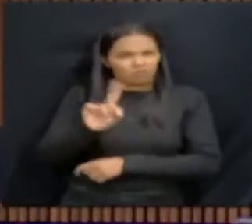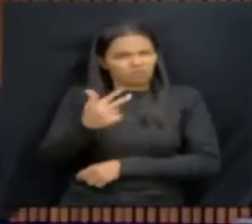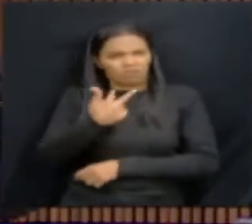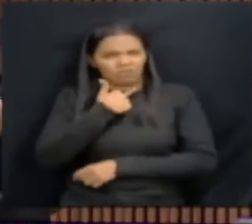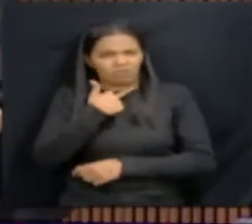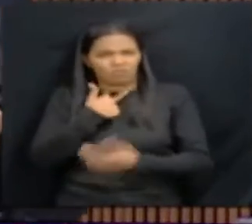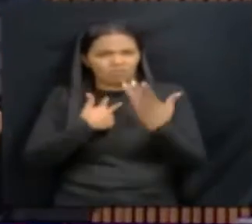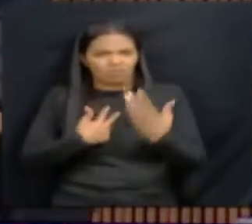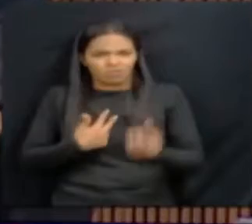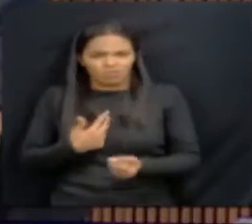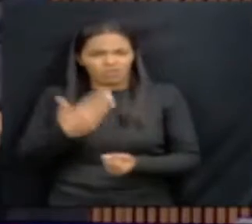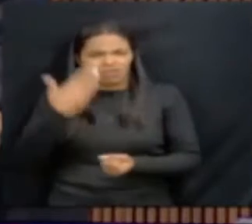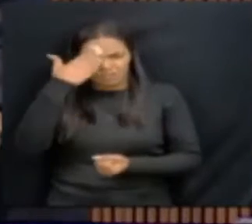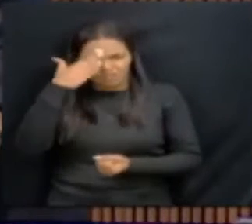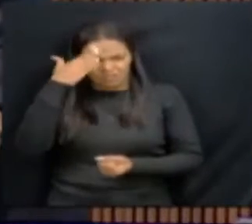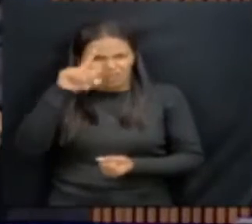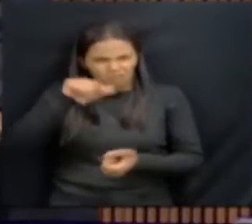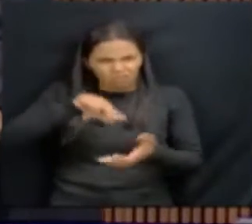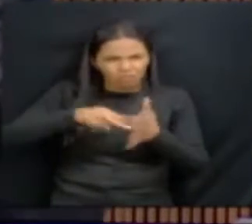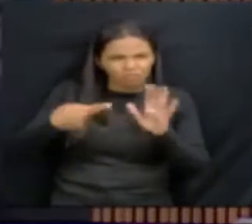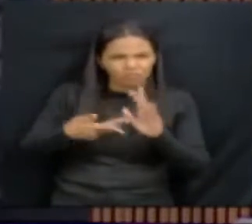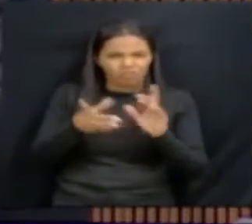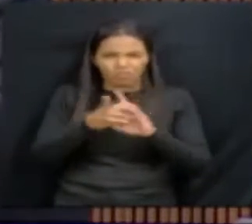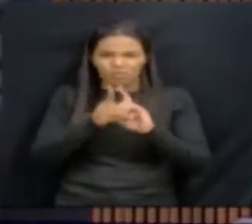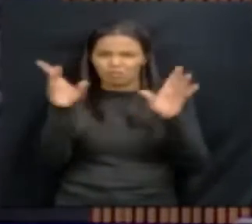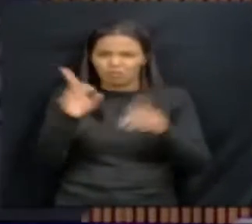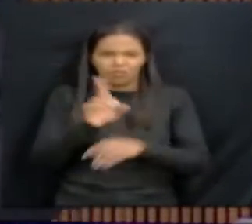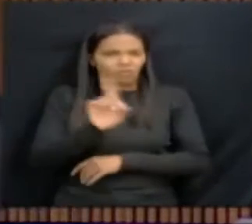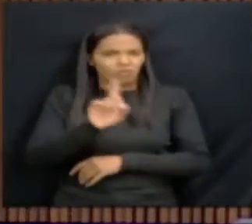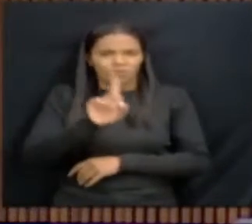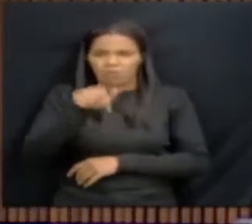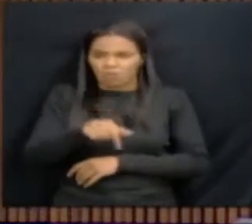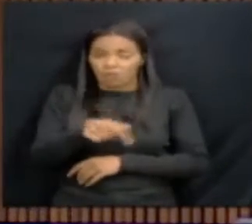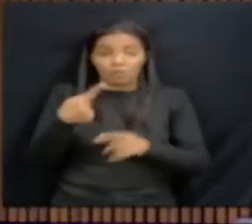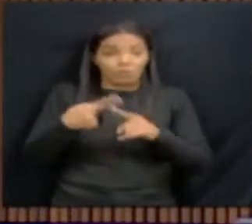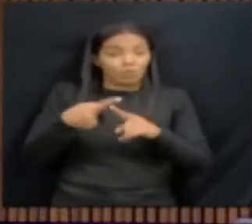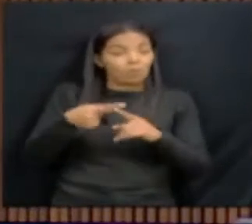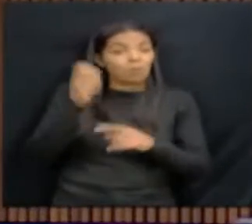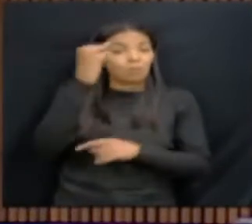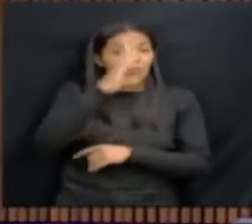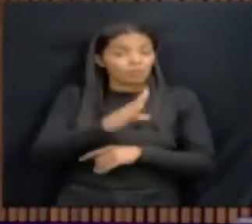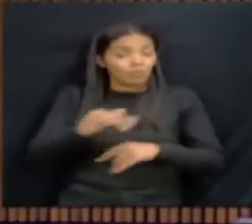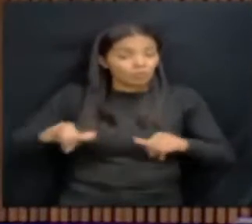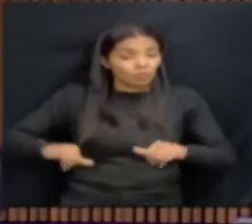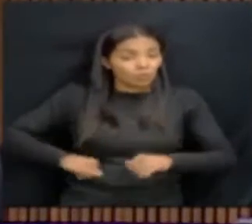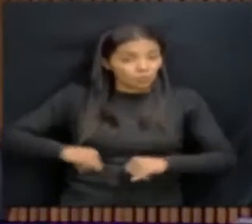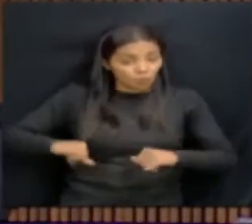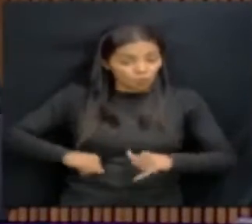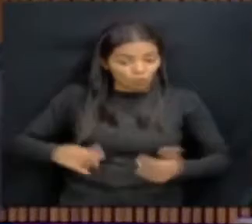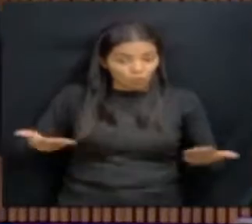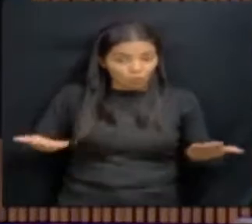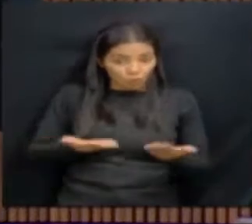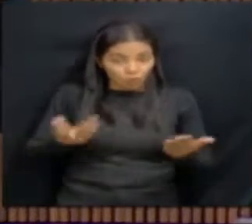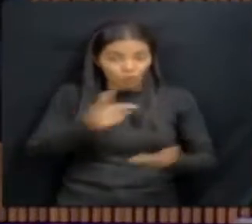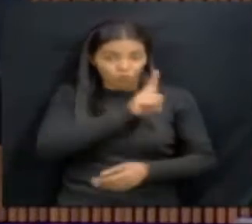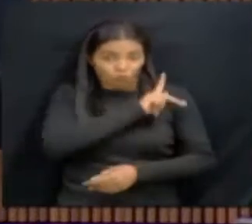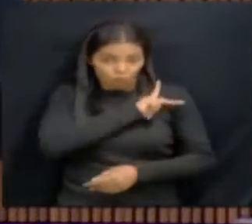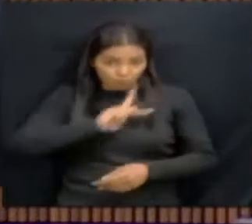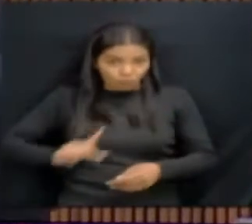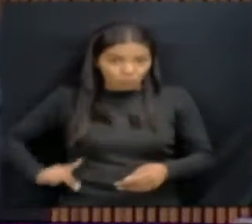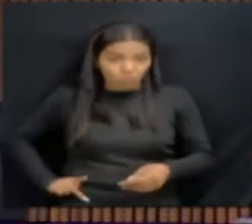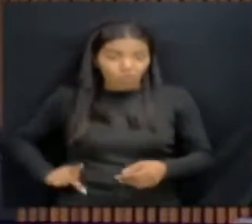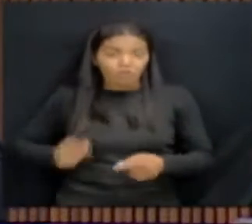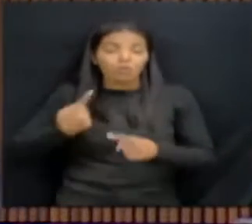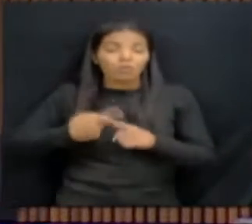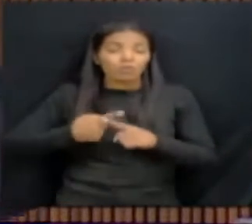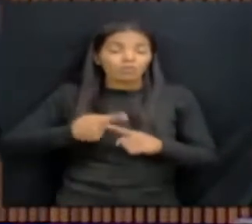seja isso saudável para a democracia. O que o país vem sofrendo com o atual governo é direito de